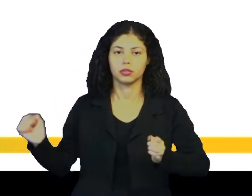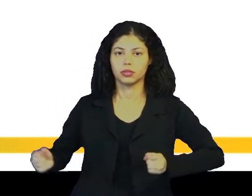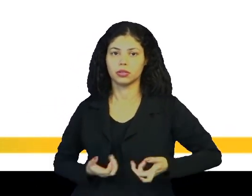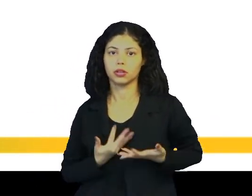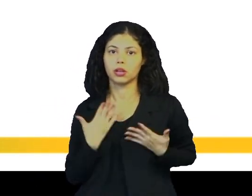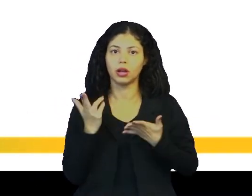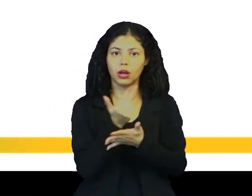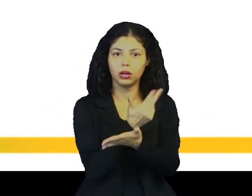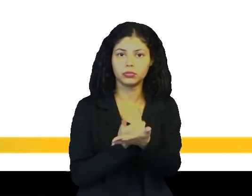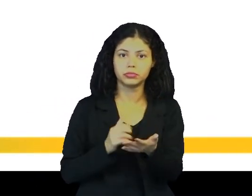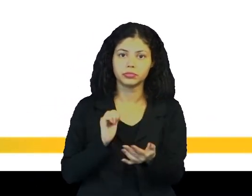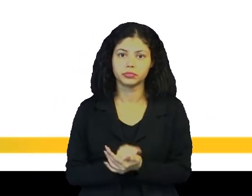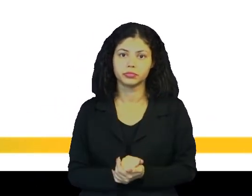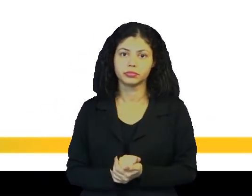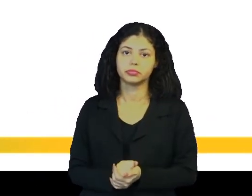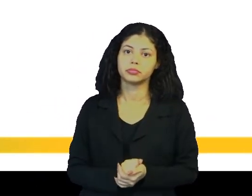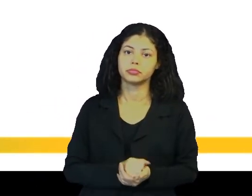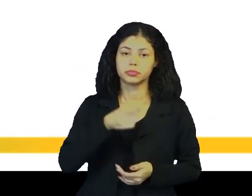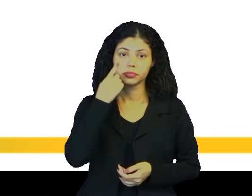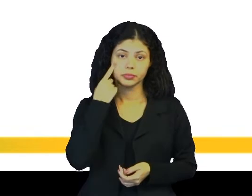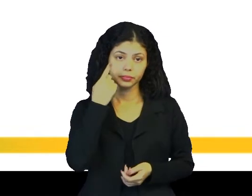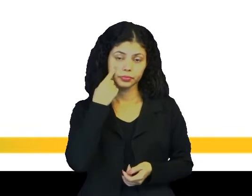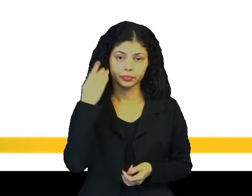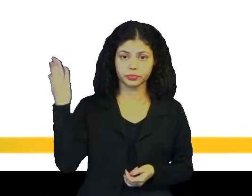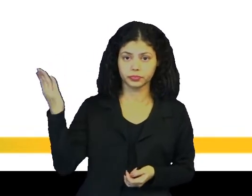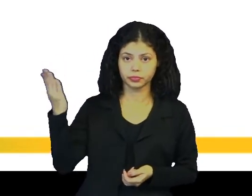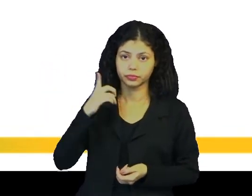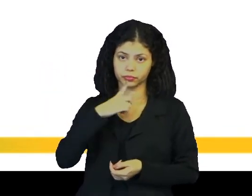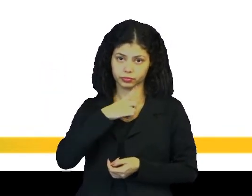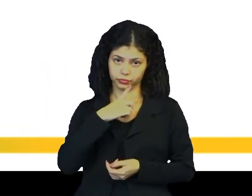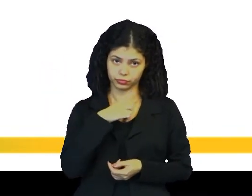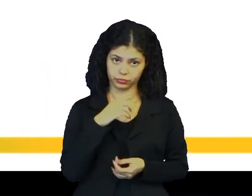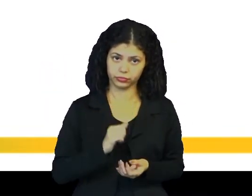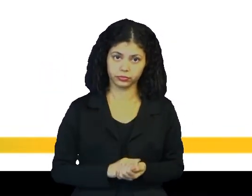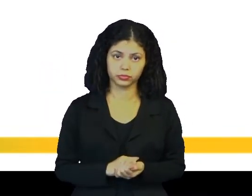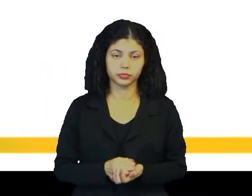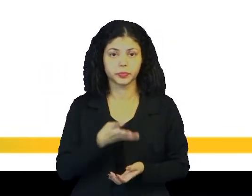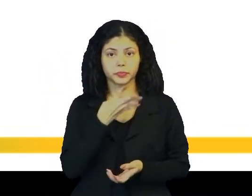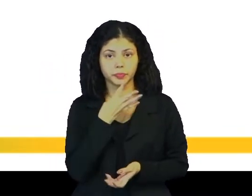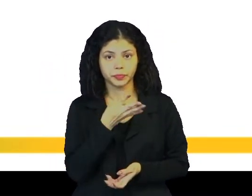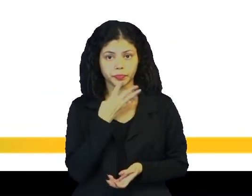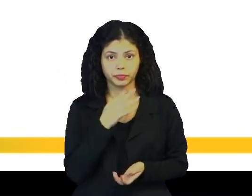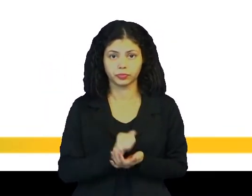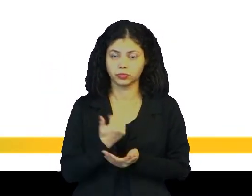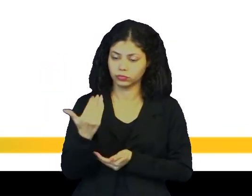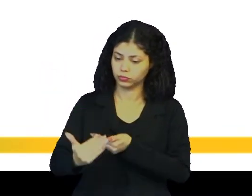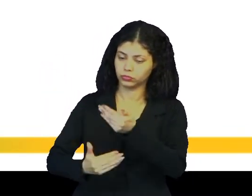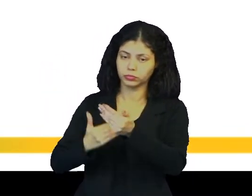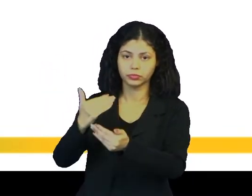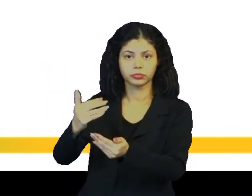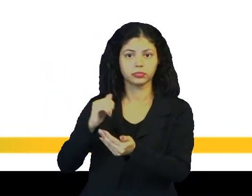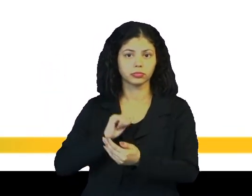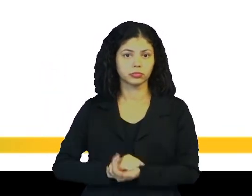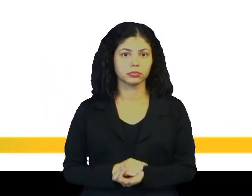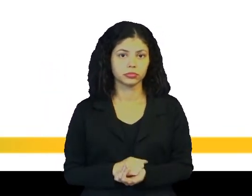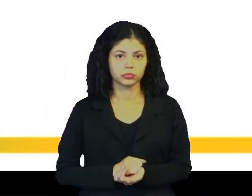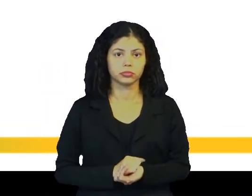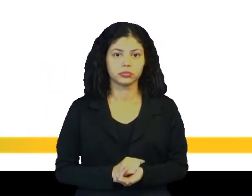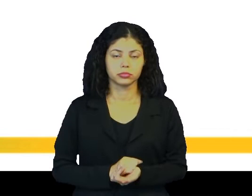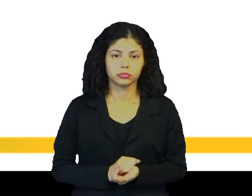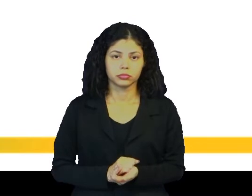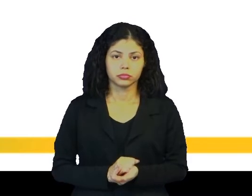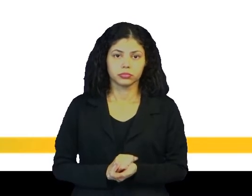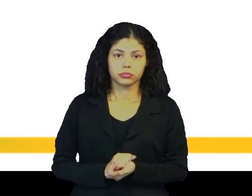manifestações artísticas na Grécia foi notável, né? Foi lá que a gente teve bastante desenvolvimento, né, no